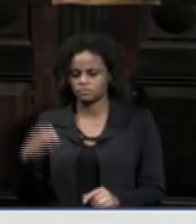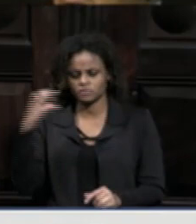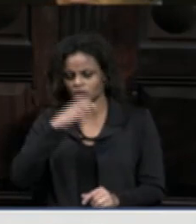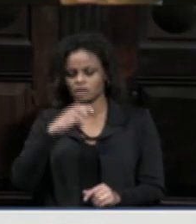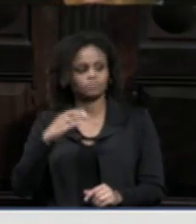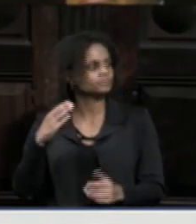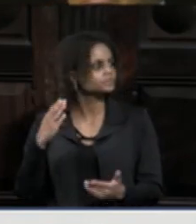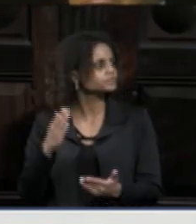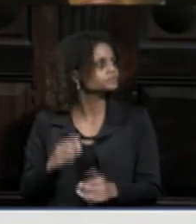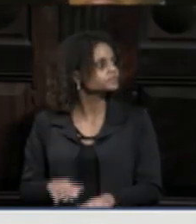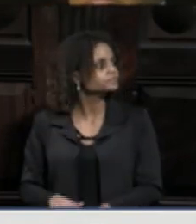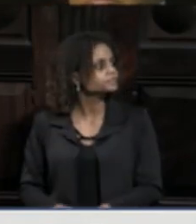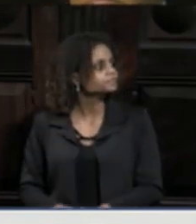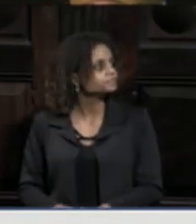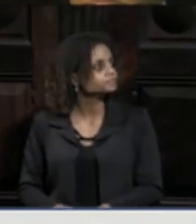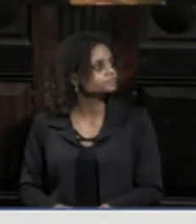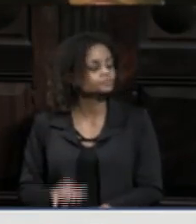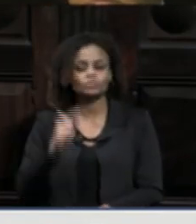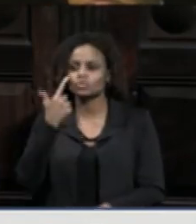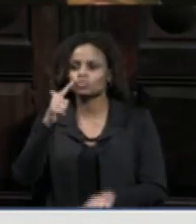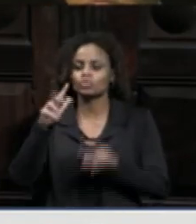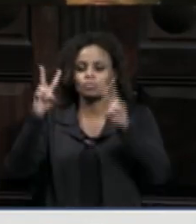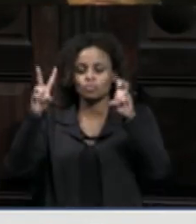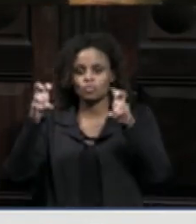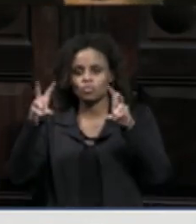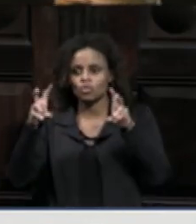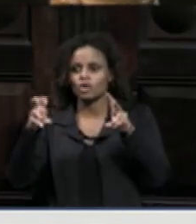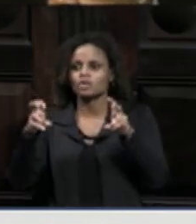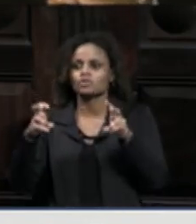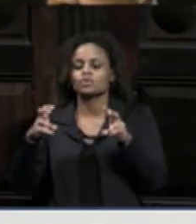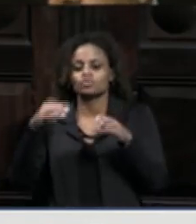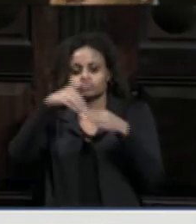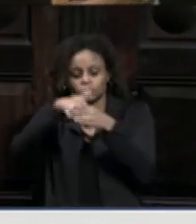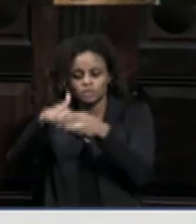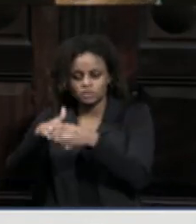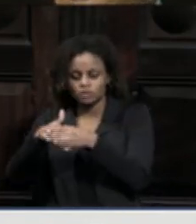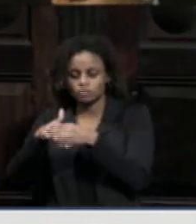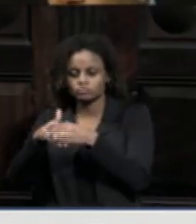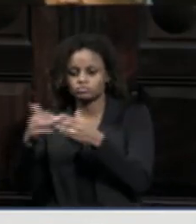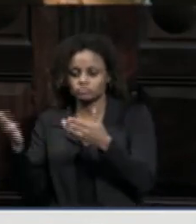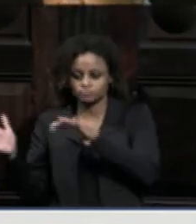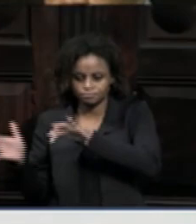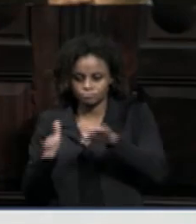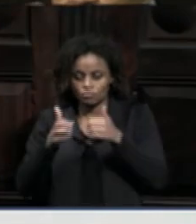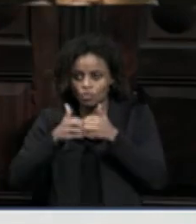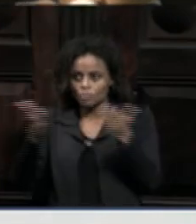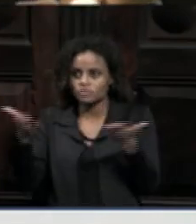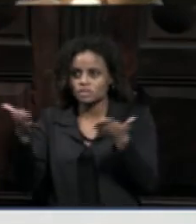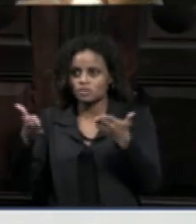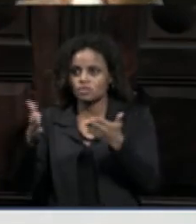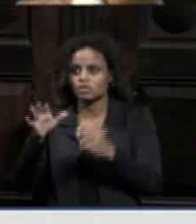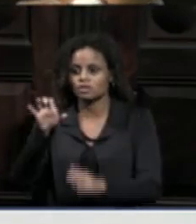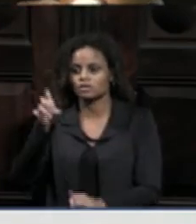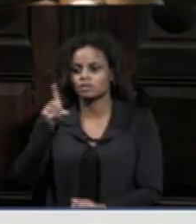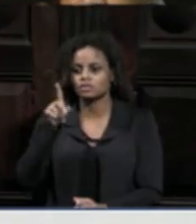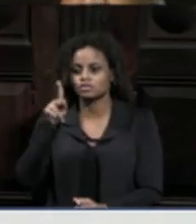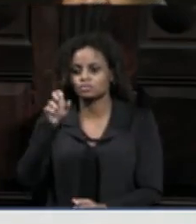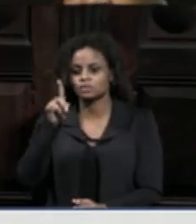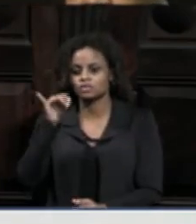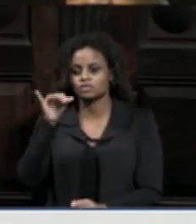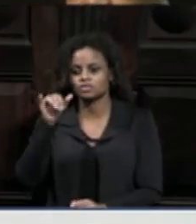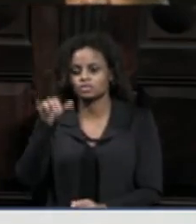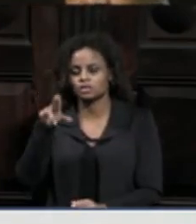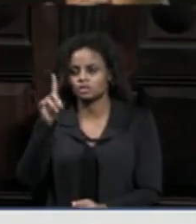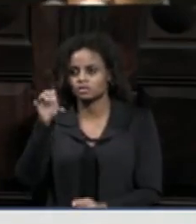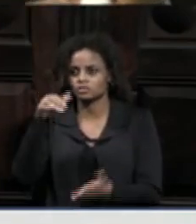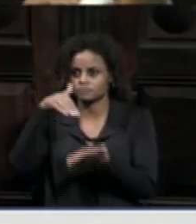a declarar, nada mais a tratar. Passa-se ao expediente final. Primeiro orador inscrito é o novo deputado Luiz Paulo